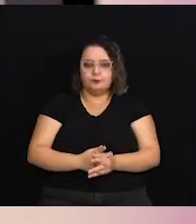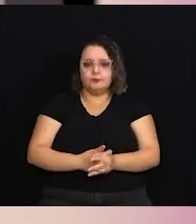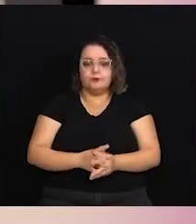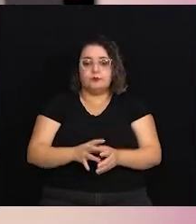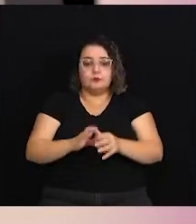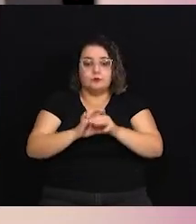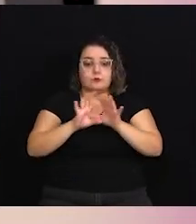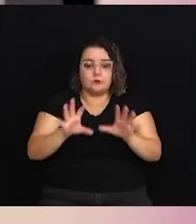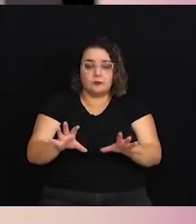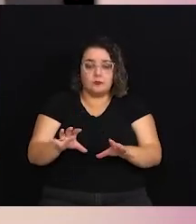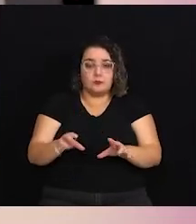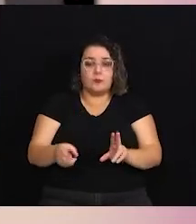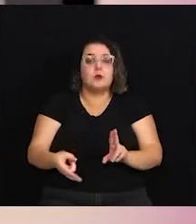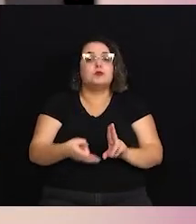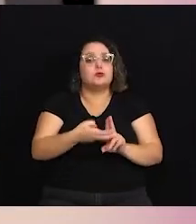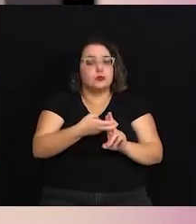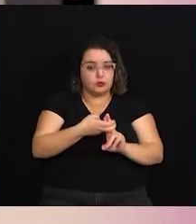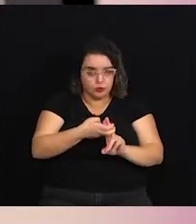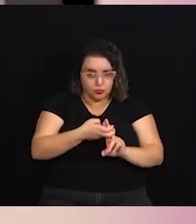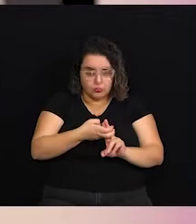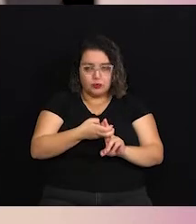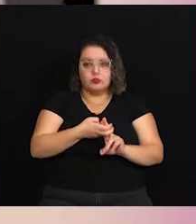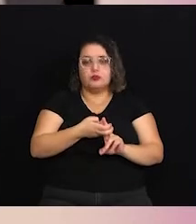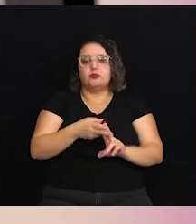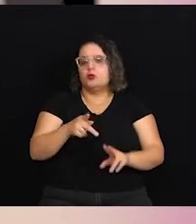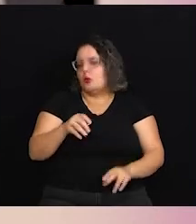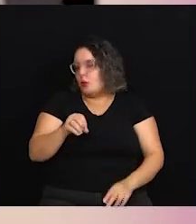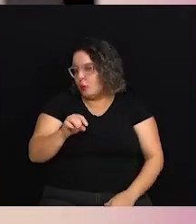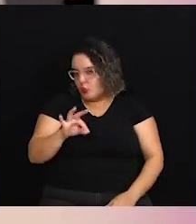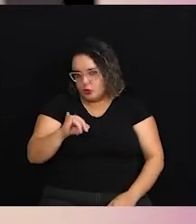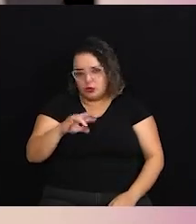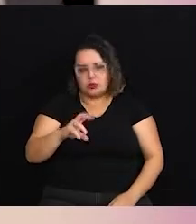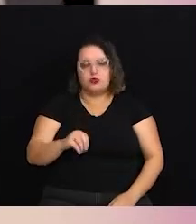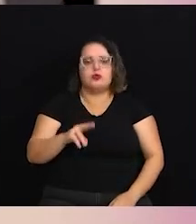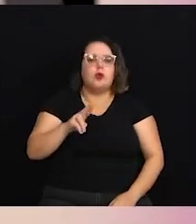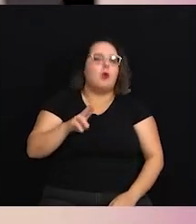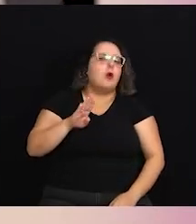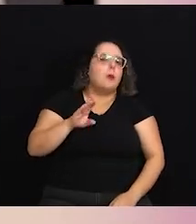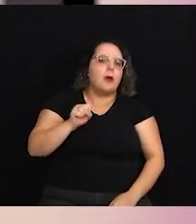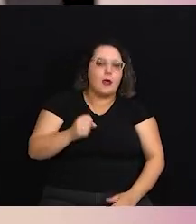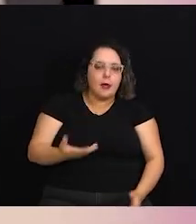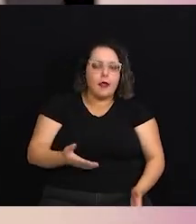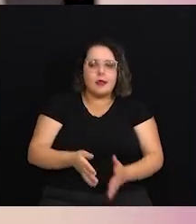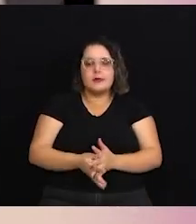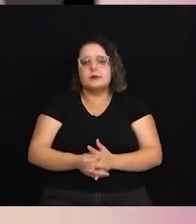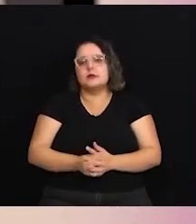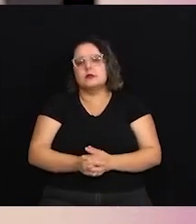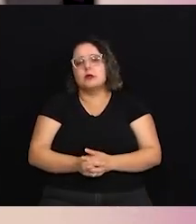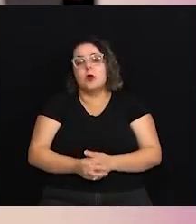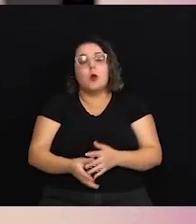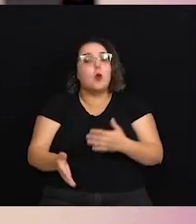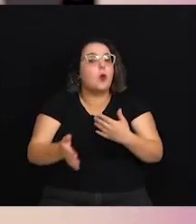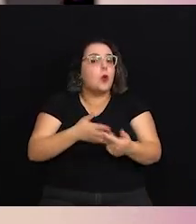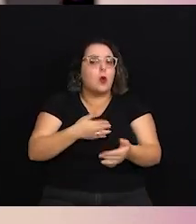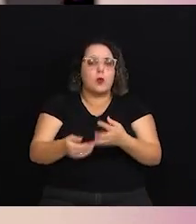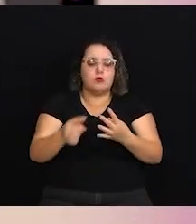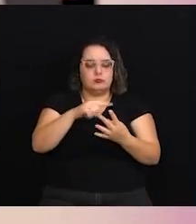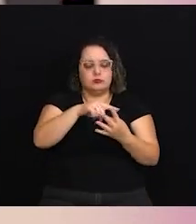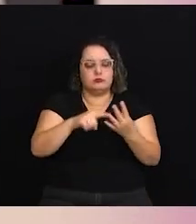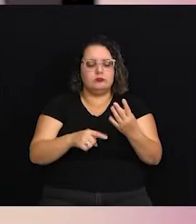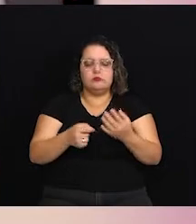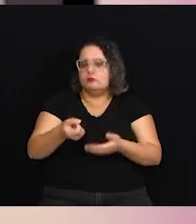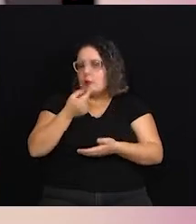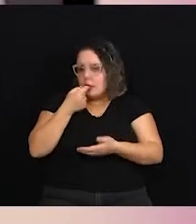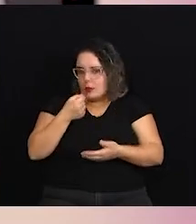que são disponíveis no Sistema Único de Saúde na no postinho na UBS com qualquer uma dessas quatro